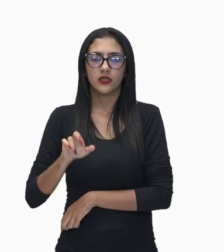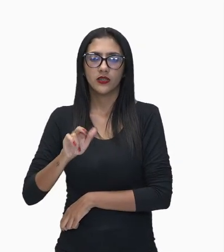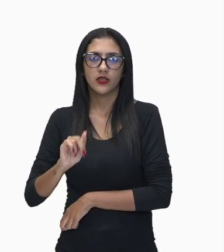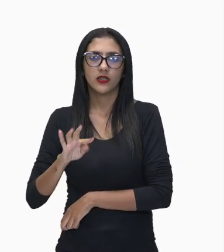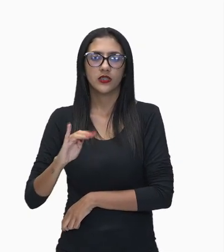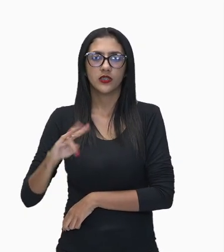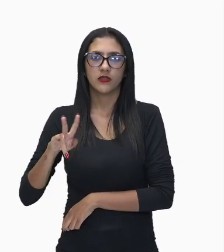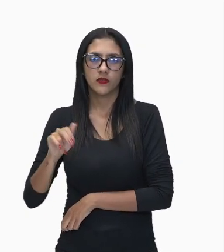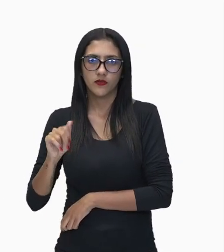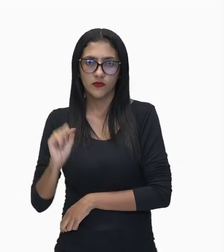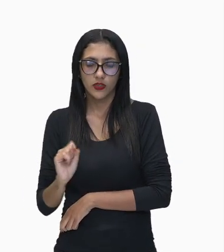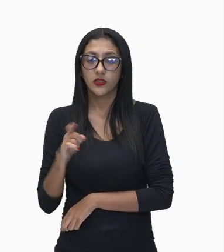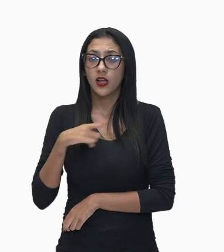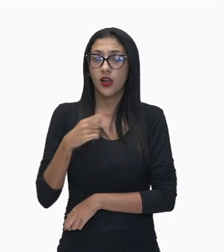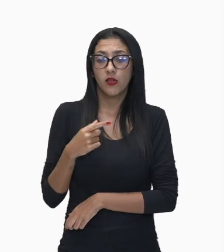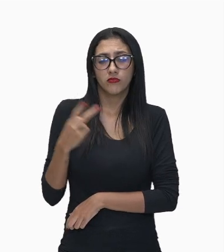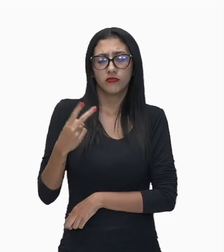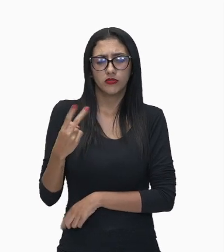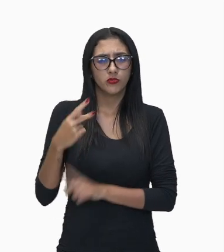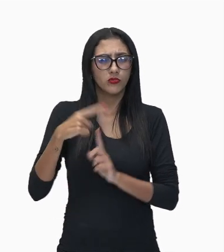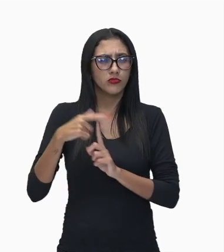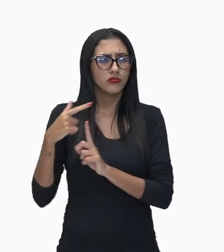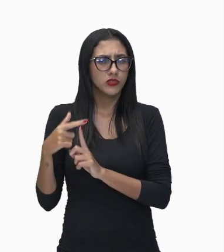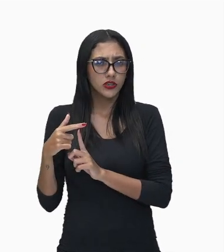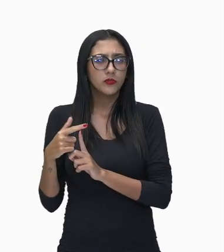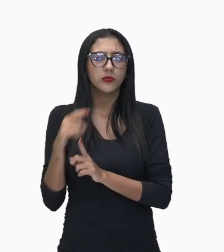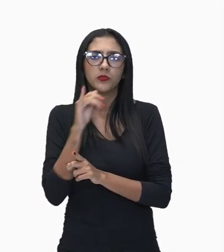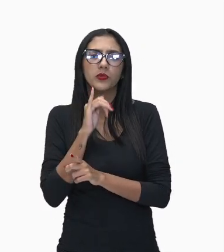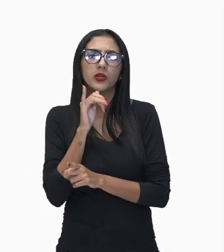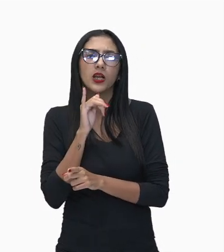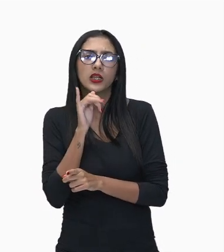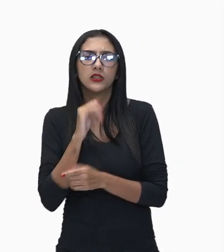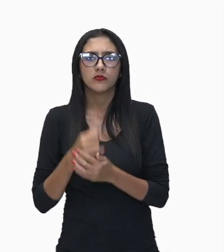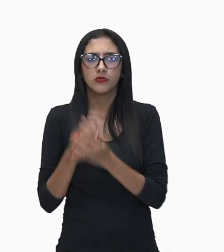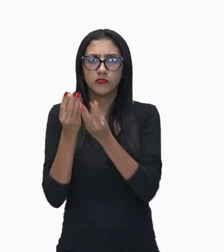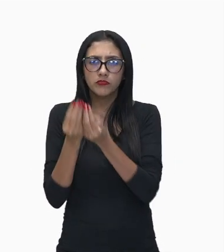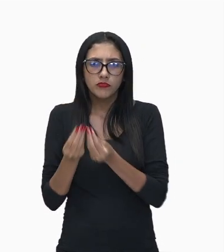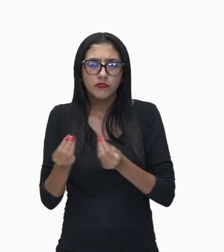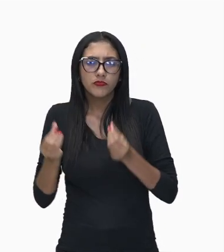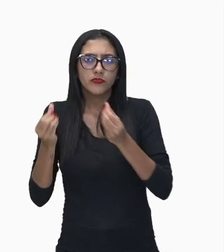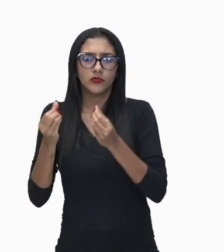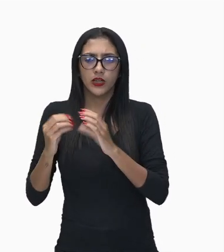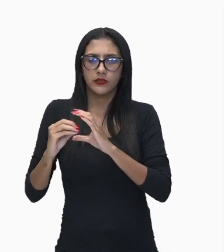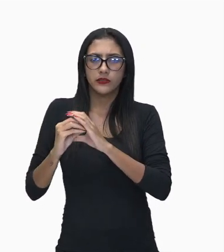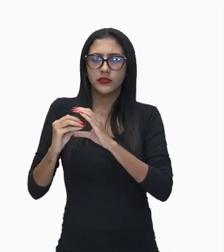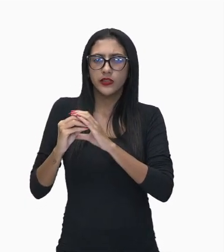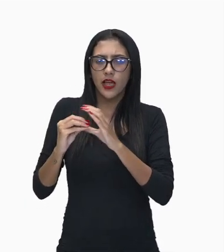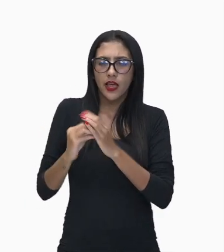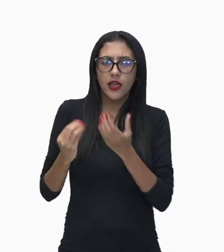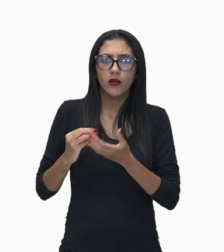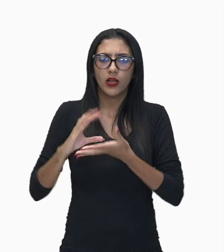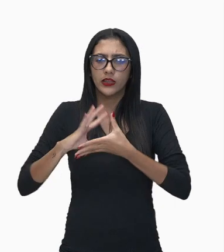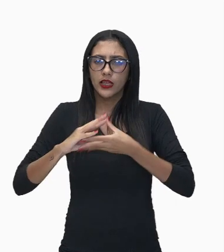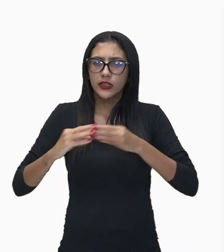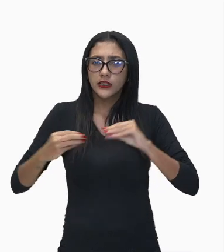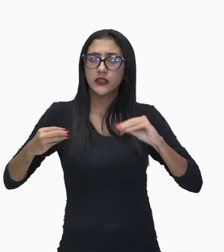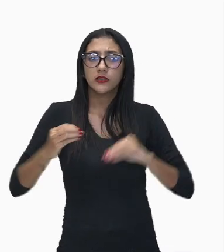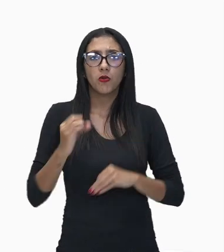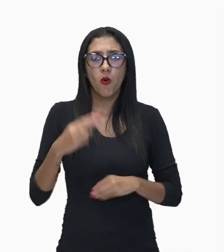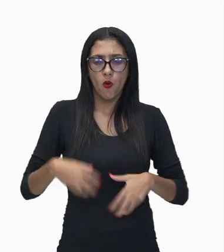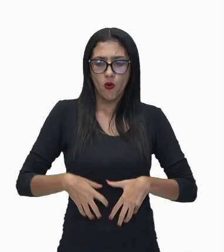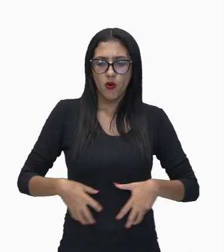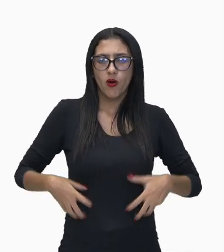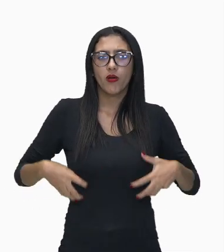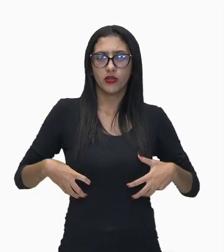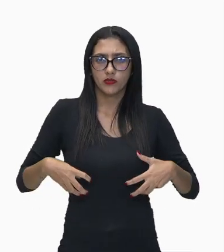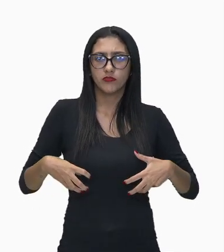subtipo de doenças crônicas caracterizadas pela deterioração progressiva de células, tecidos ou órgãos ao longo do